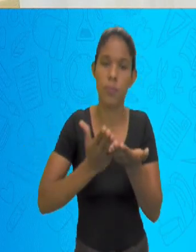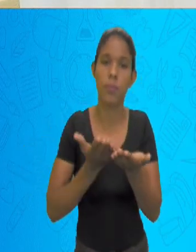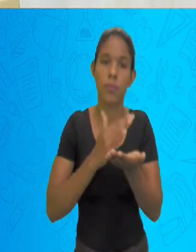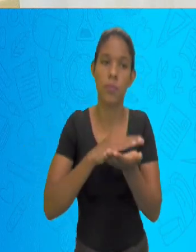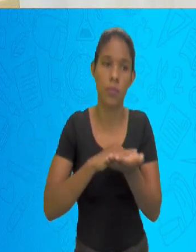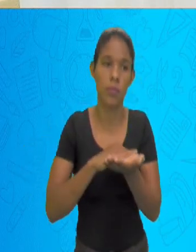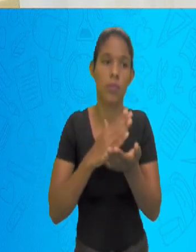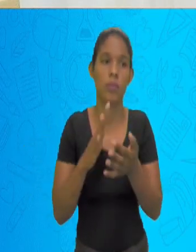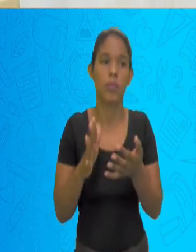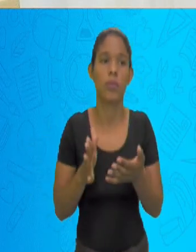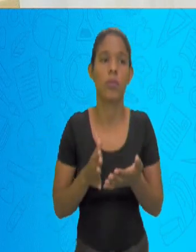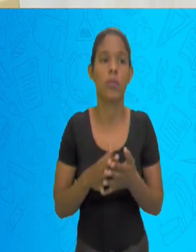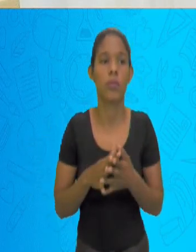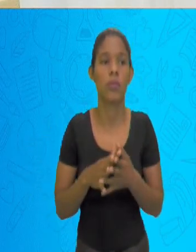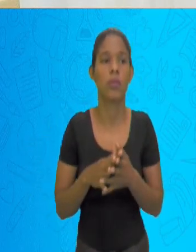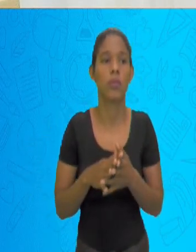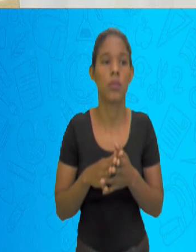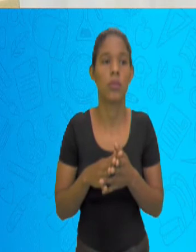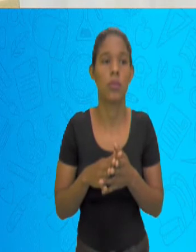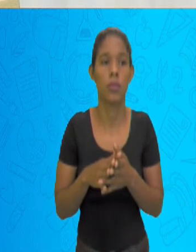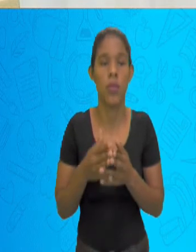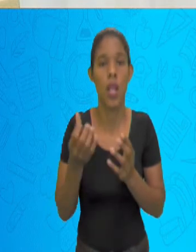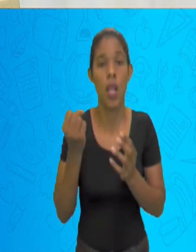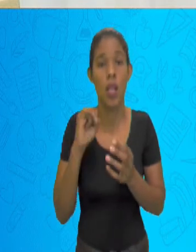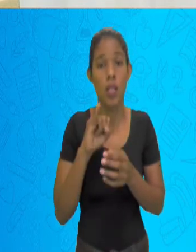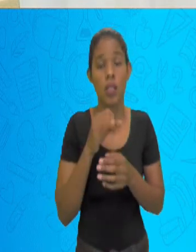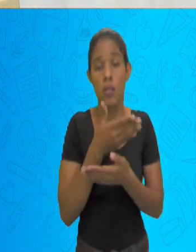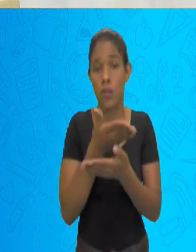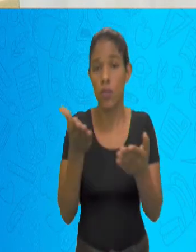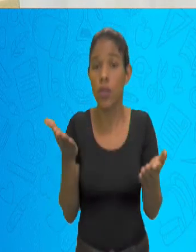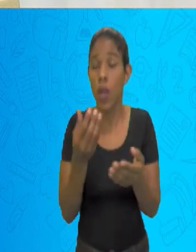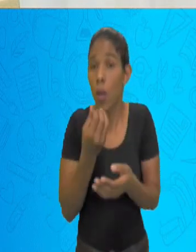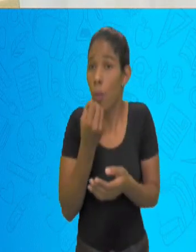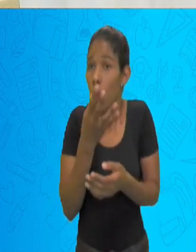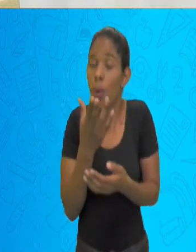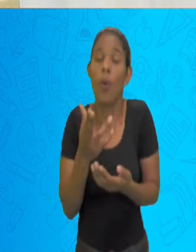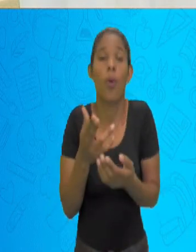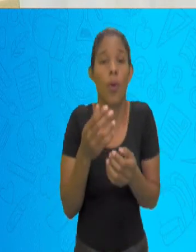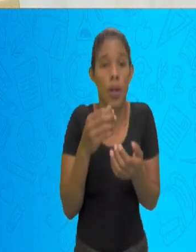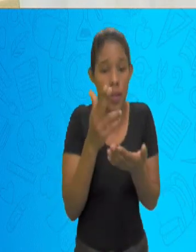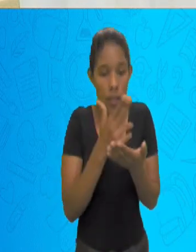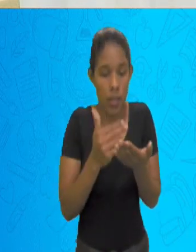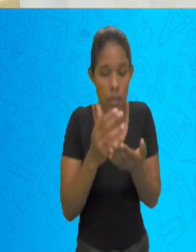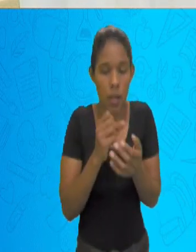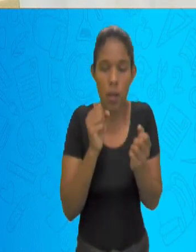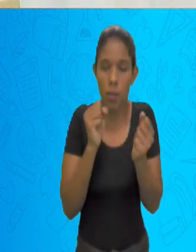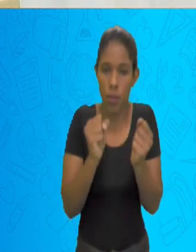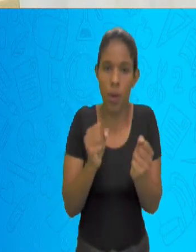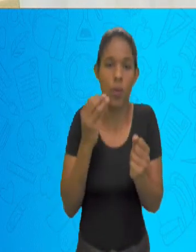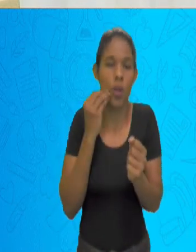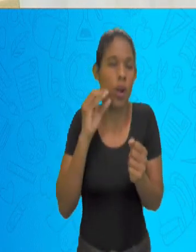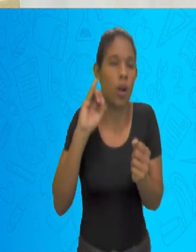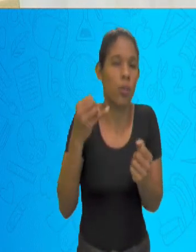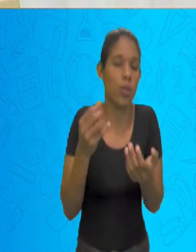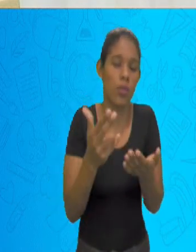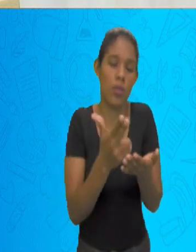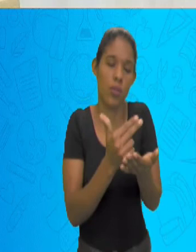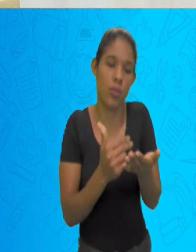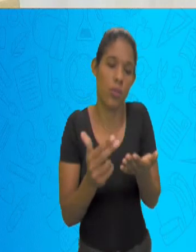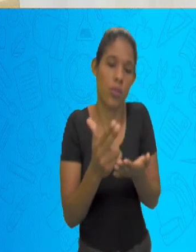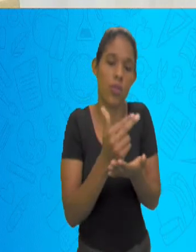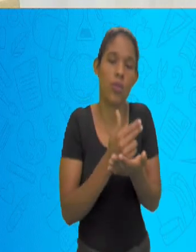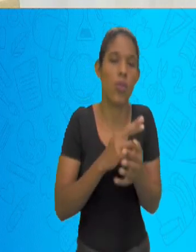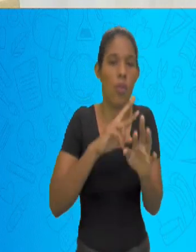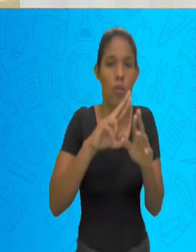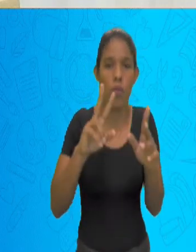Vamos lá. Se você é bom aí no desenho, você pode estar desenhando também. É muito legal você fazer as planificações.